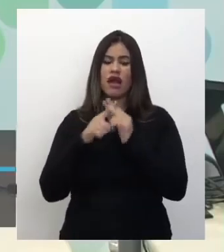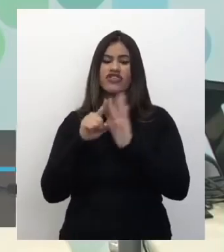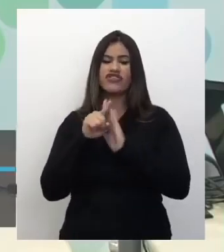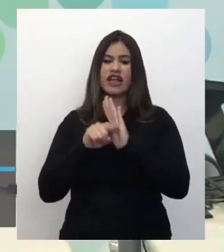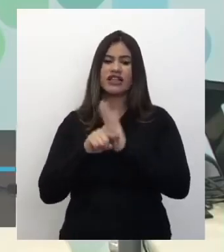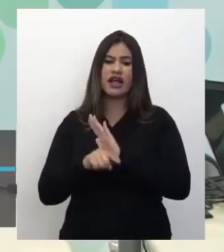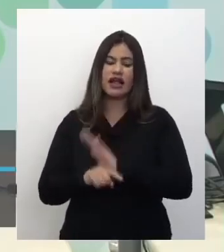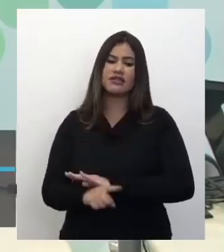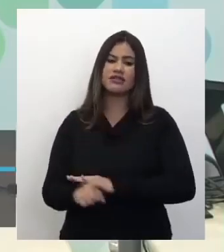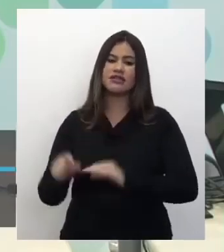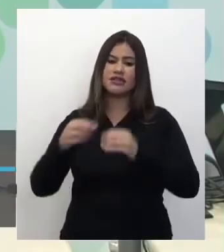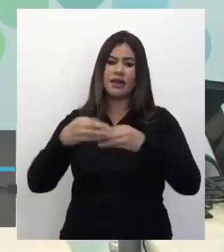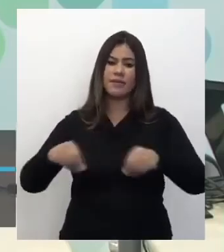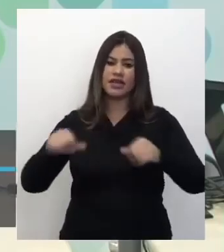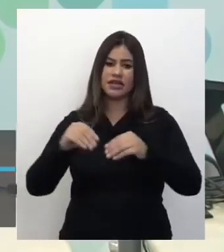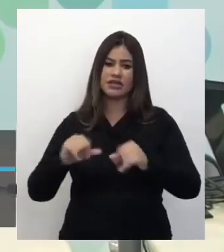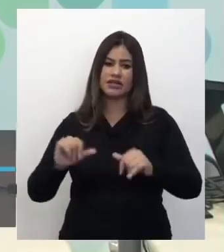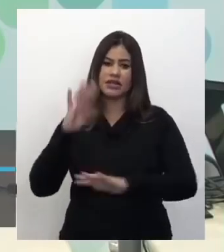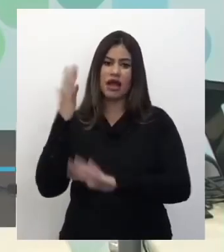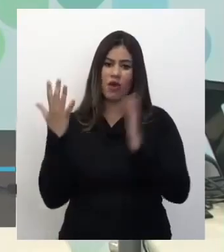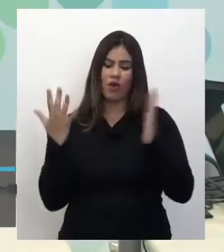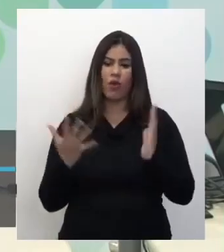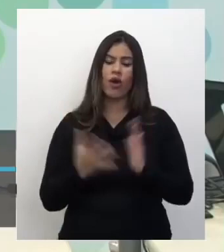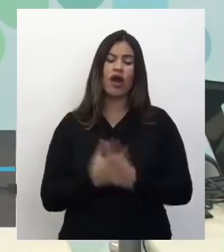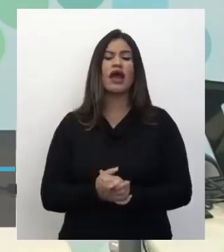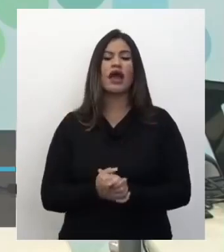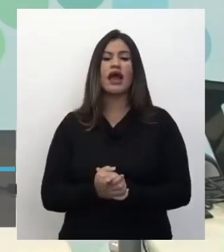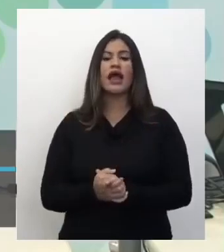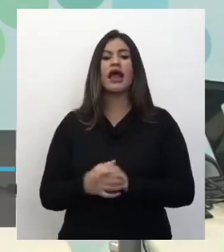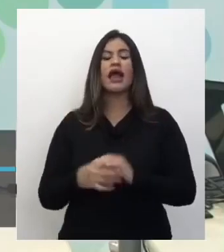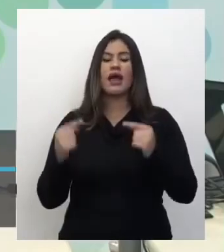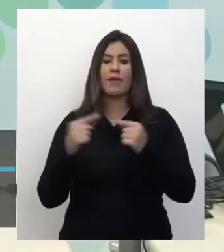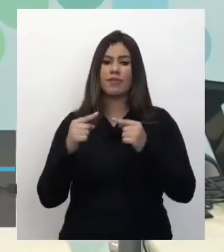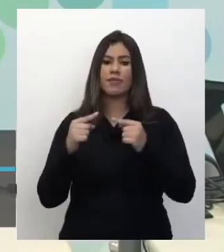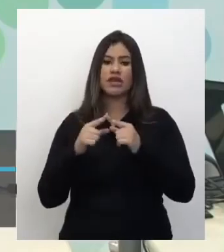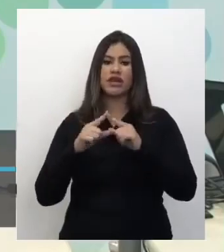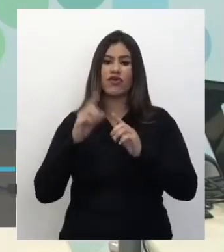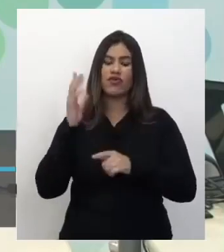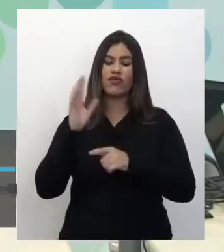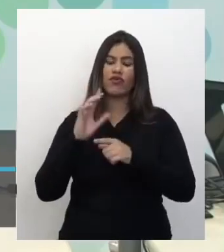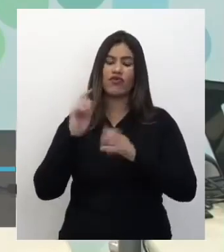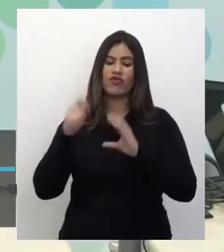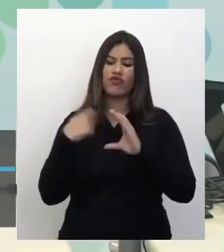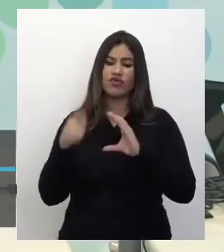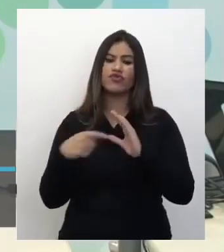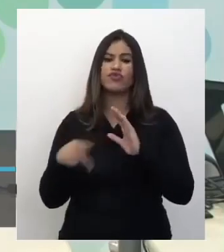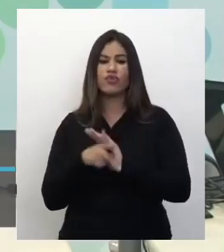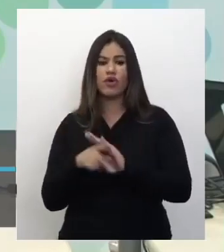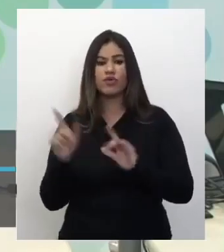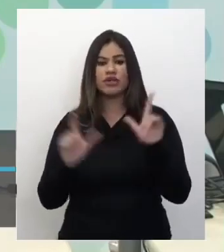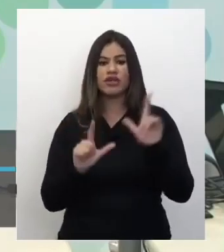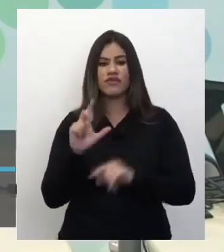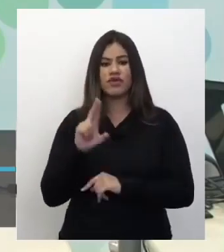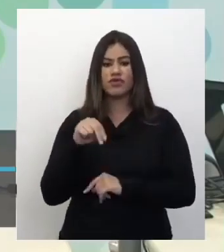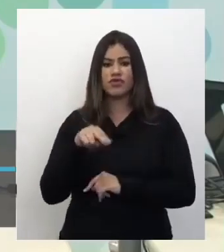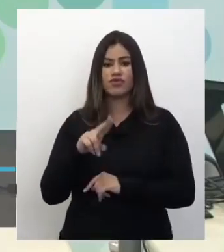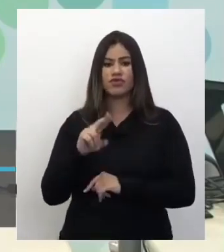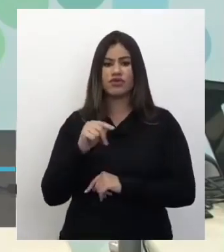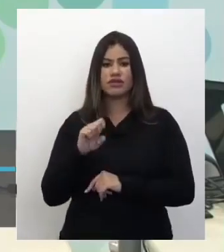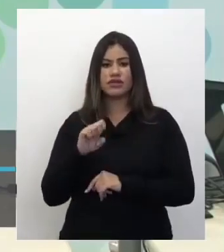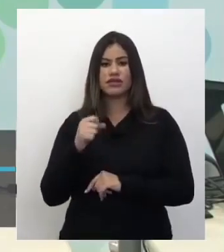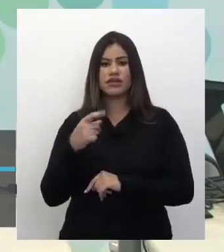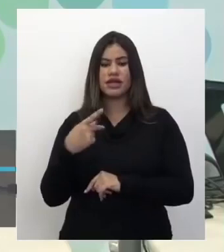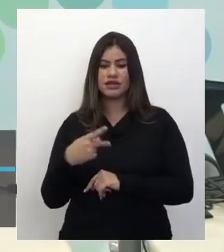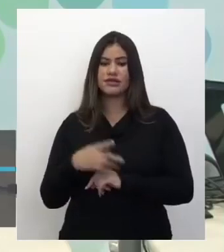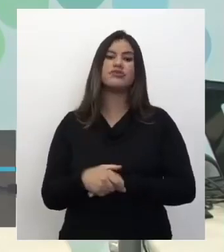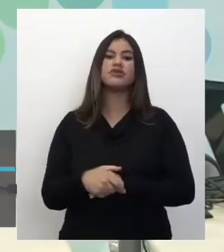esse vídeo, ele é um trecho de uma reportagem da TV Unesp, né? Vale a pena acessar, assistir ele na íntegra. Mas